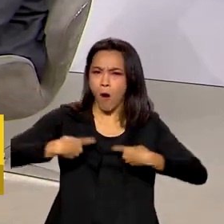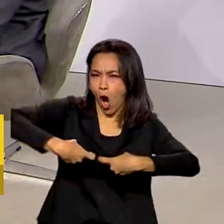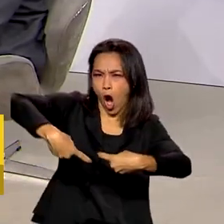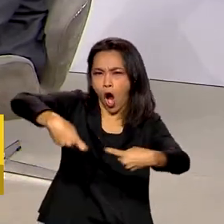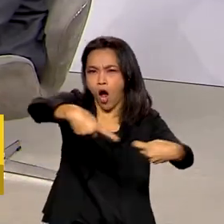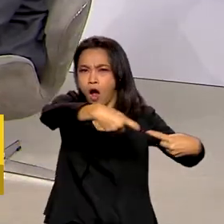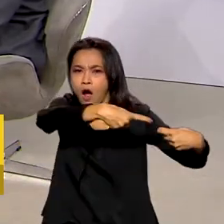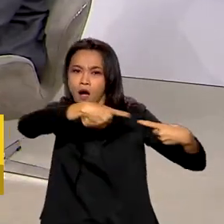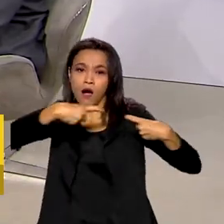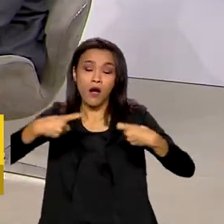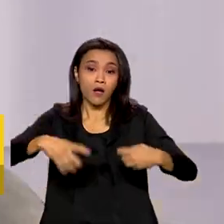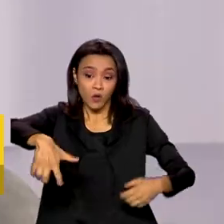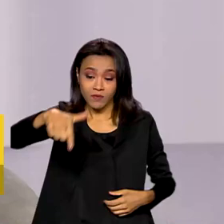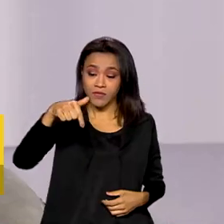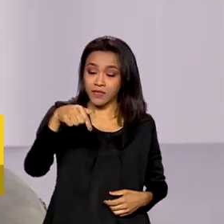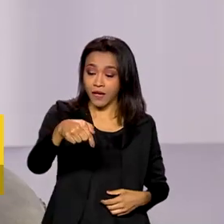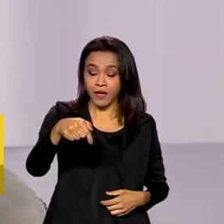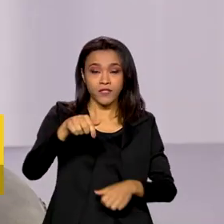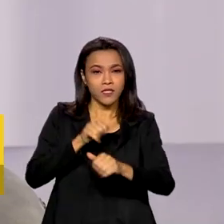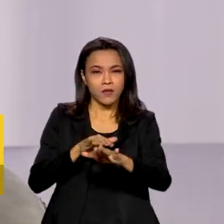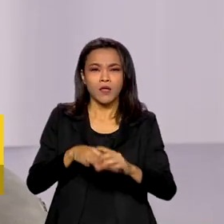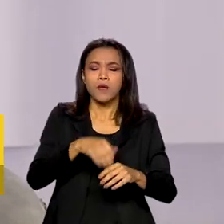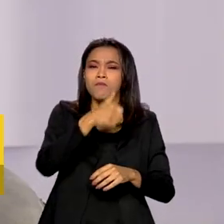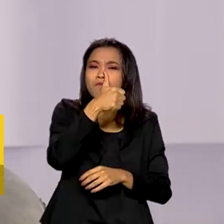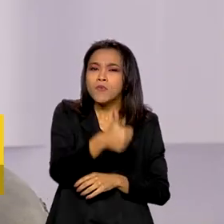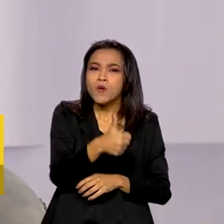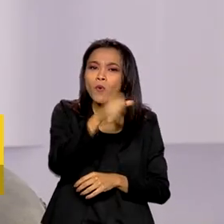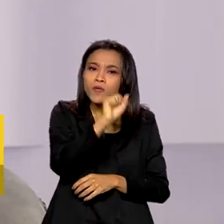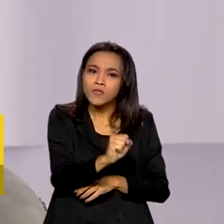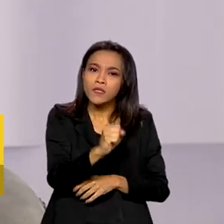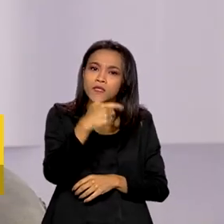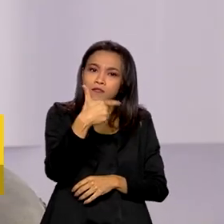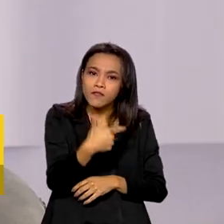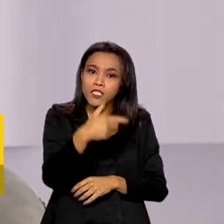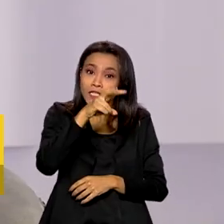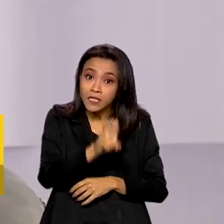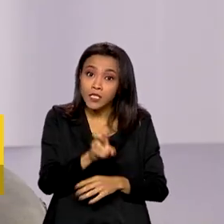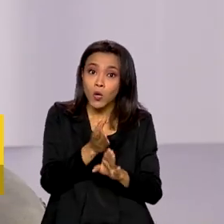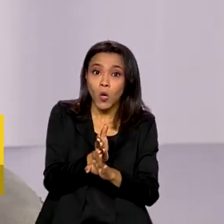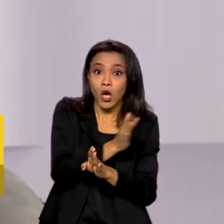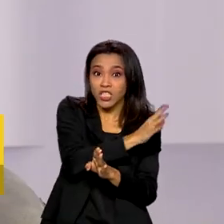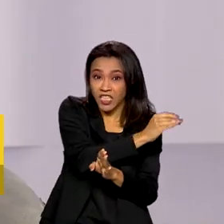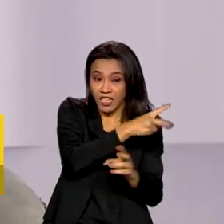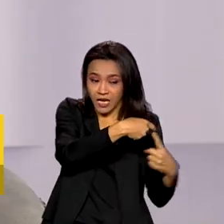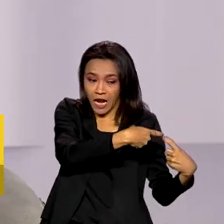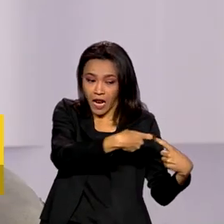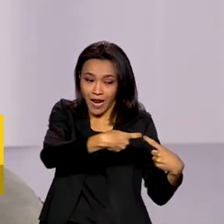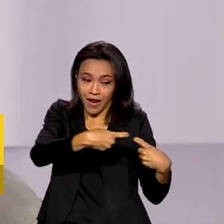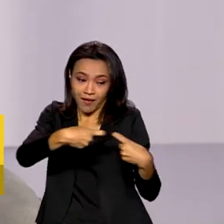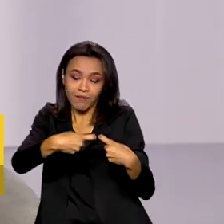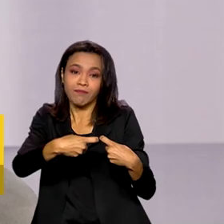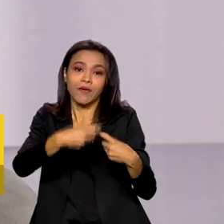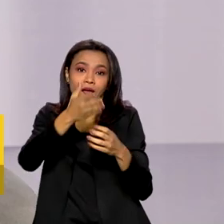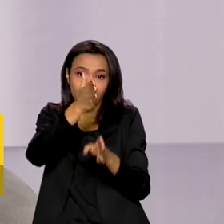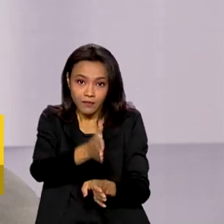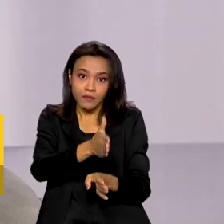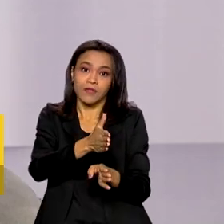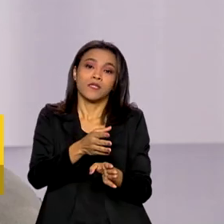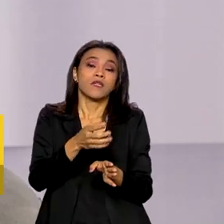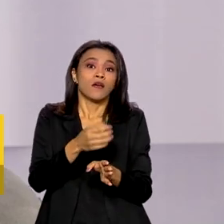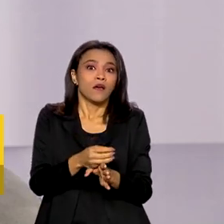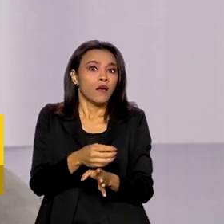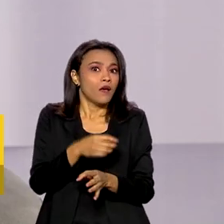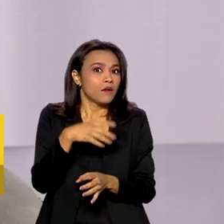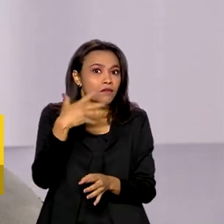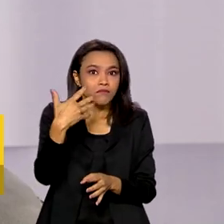de setembro, nós temos uma guerra até 1825, quando o Brasil sela a paz com Portugal. Então,